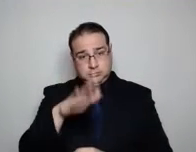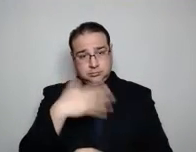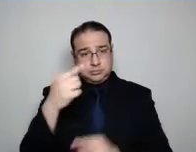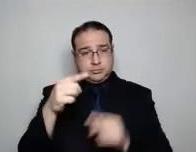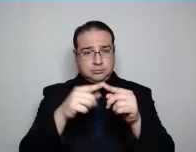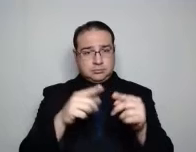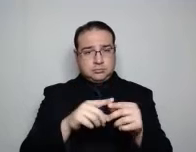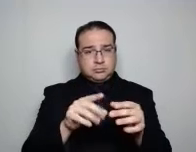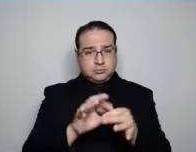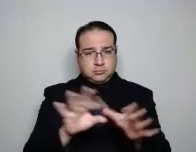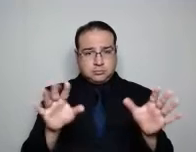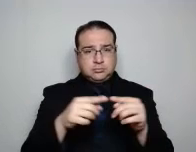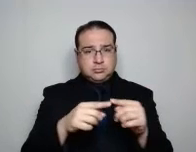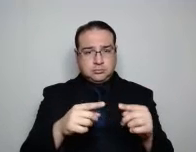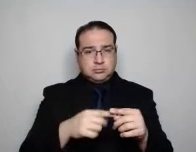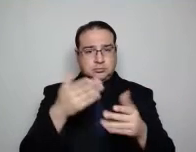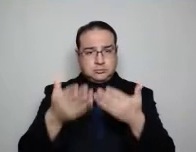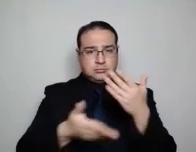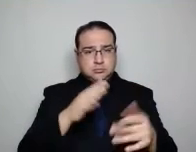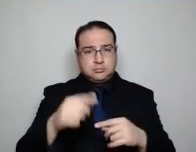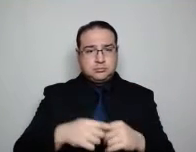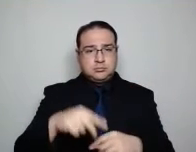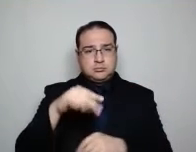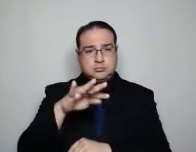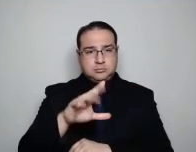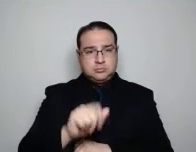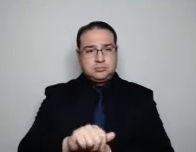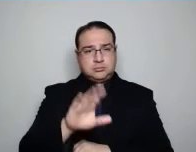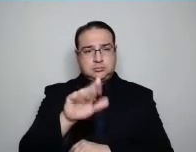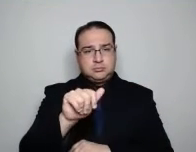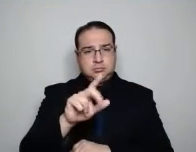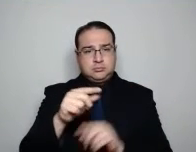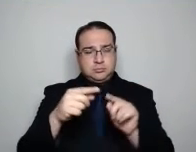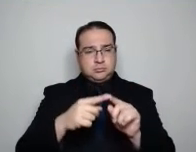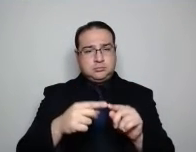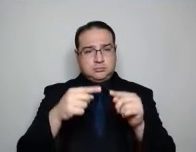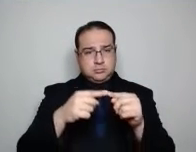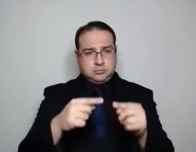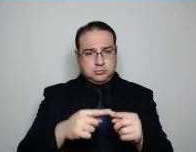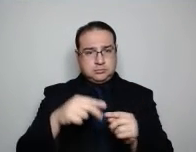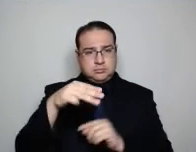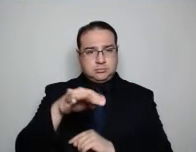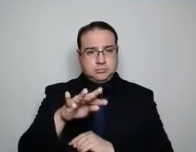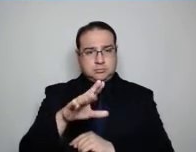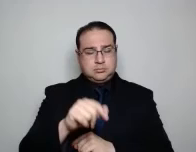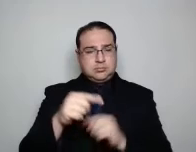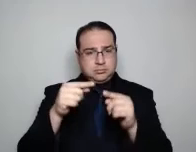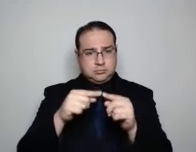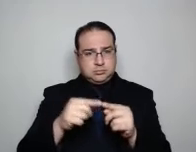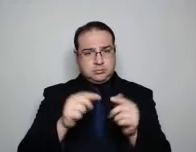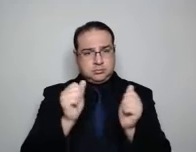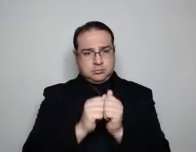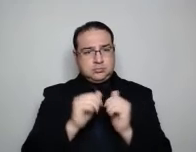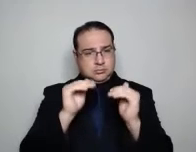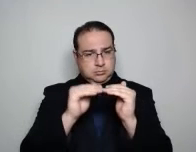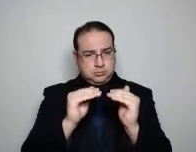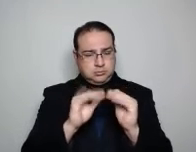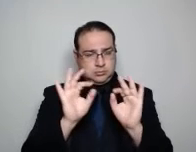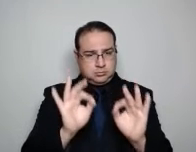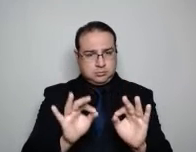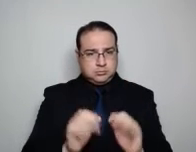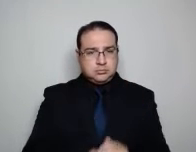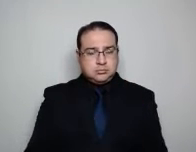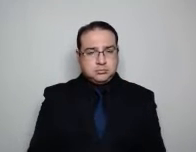tratamento completo pelo método ABA, prescrito pelas médicas assistentes. Eu estou de acordo com isso aí.